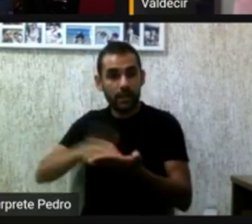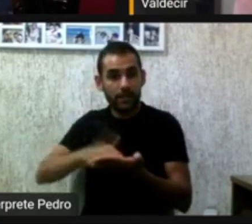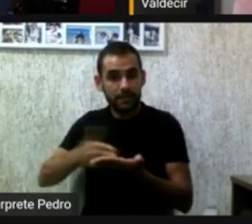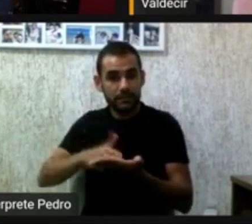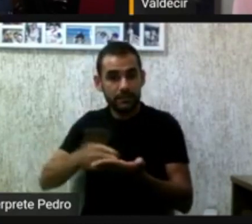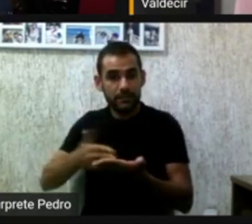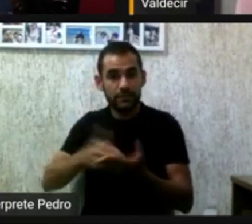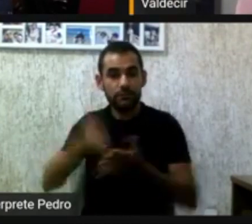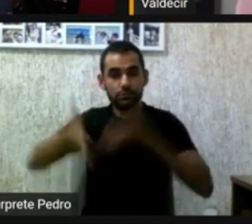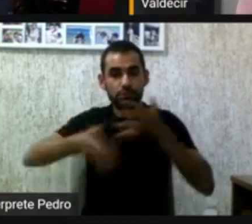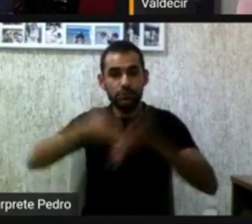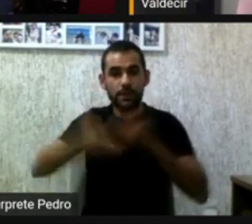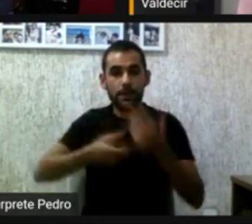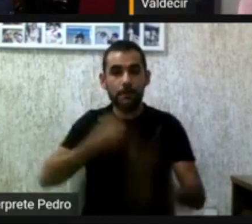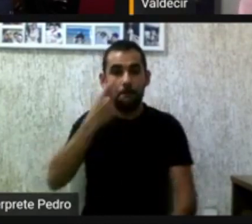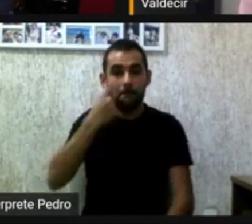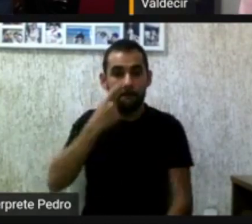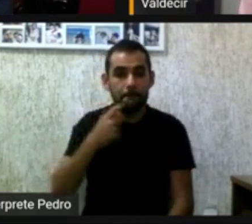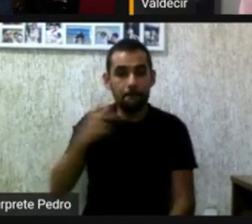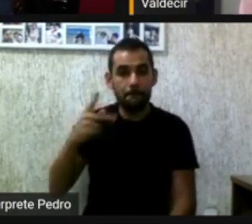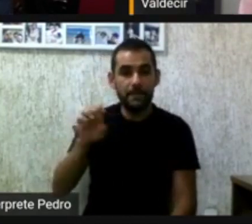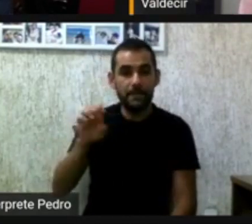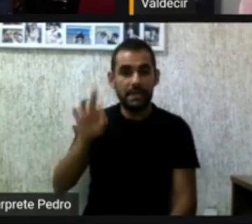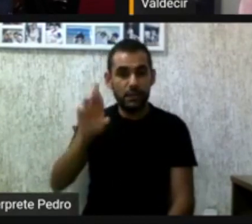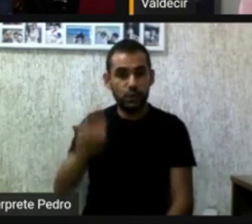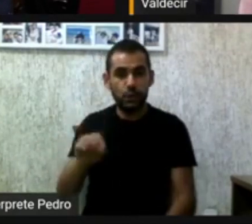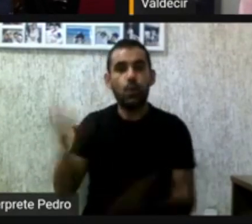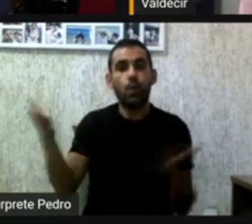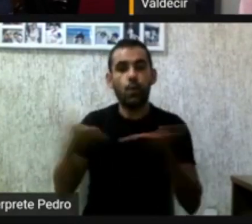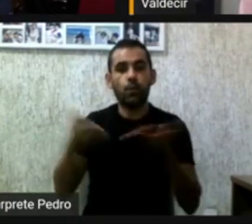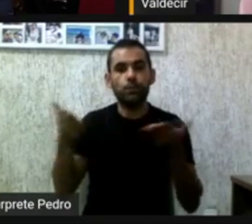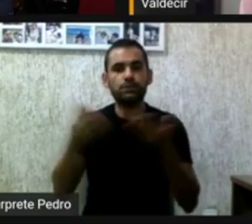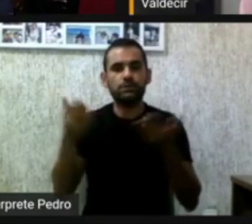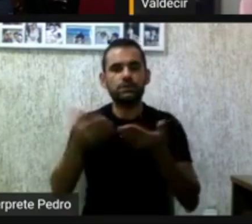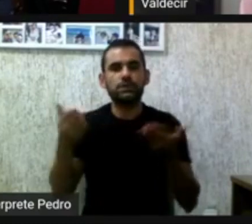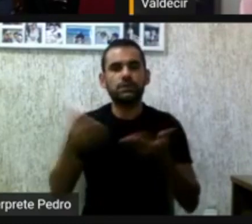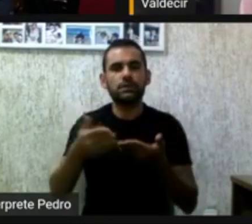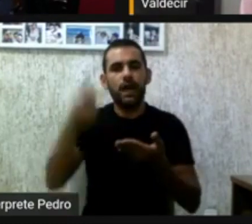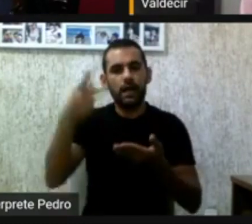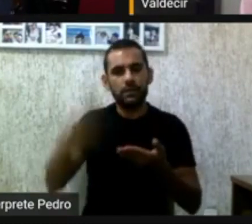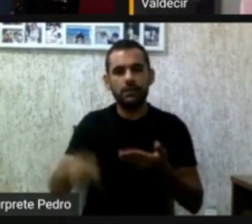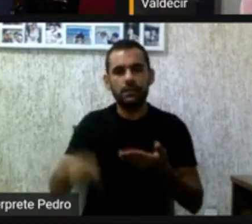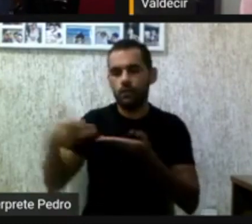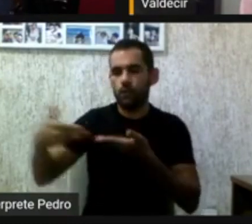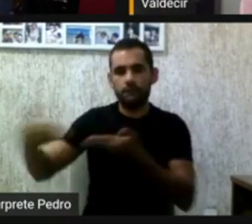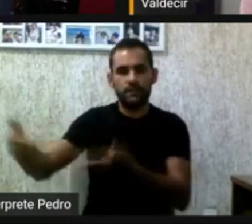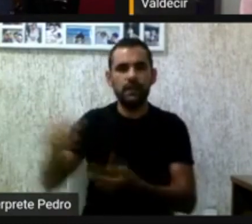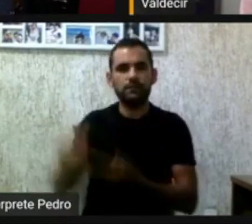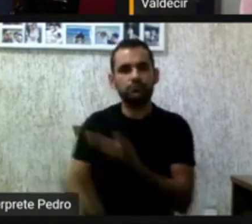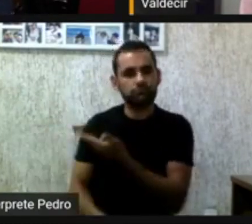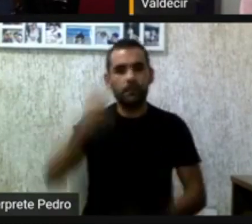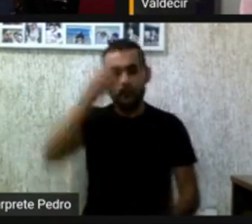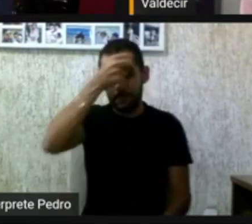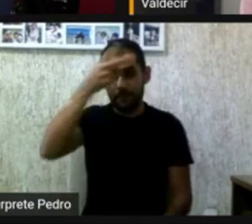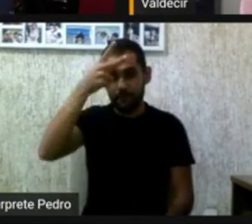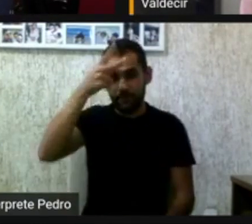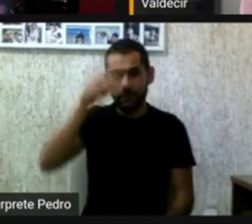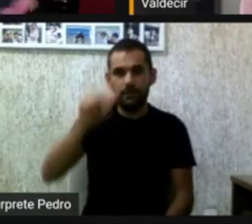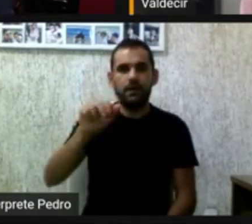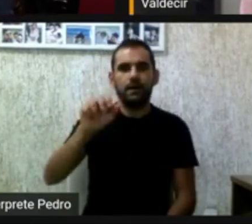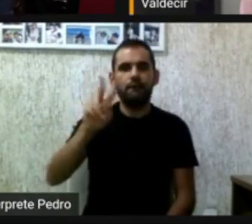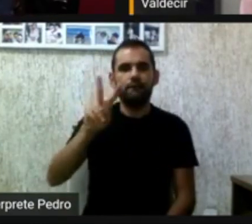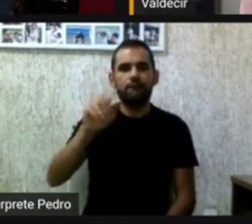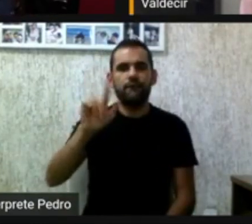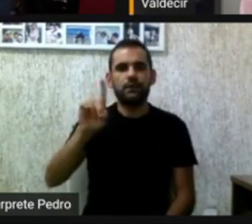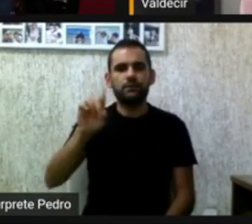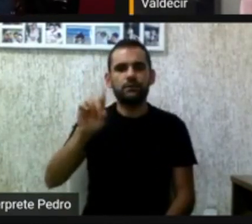senhor Pedro, que hoje está aqui nos acompanhando a convite do nosso convidado Valdecir da ASAPAC. E